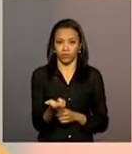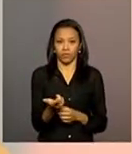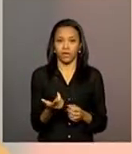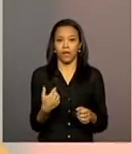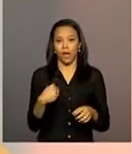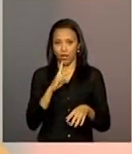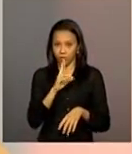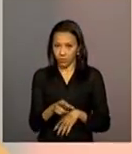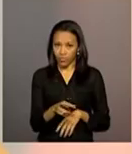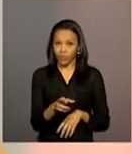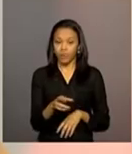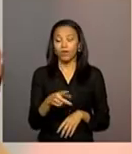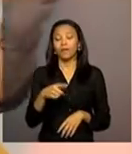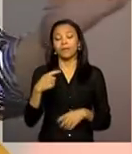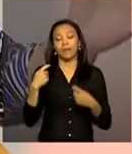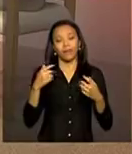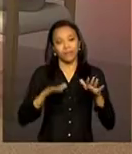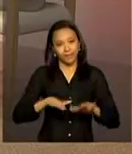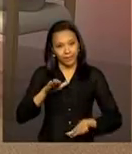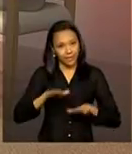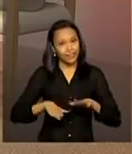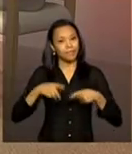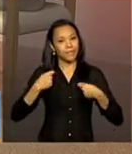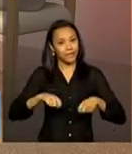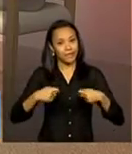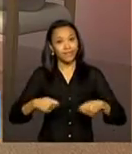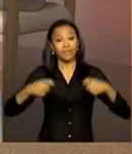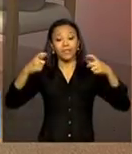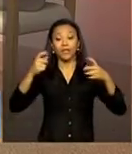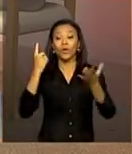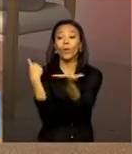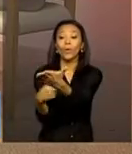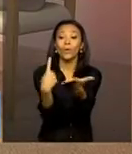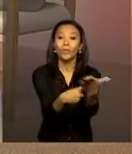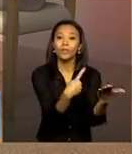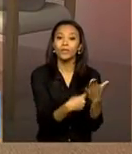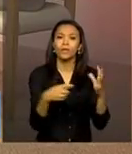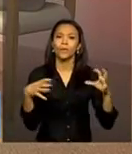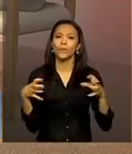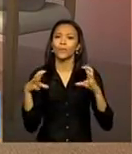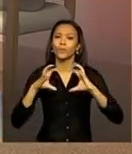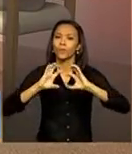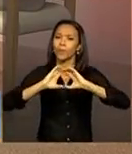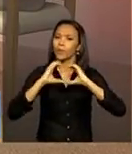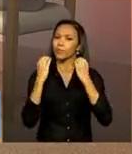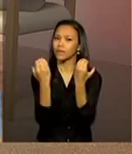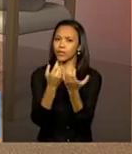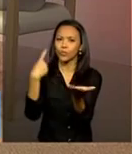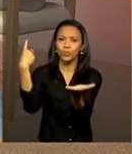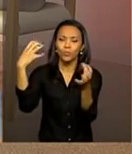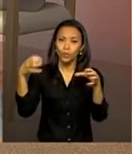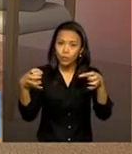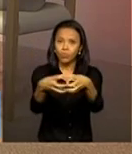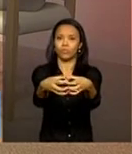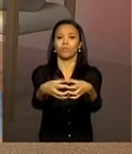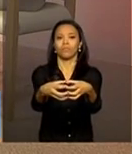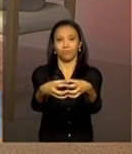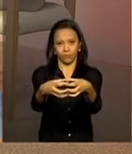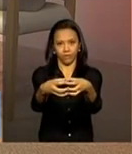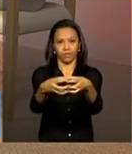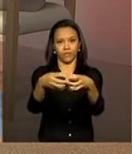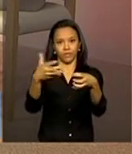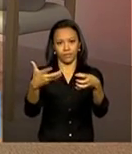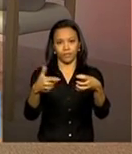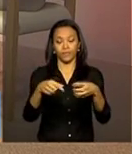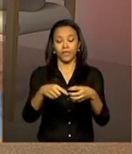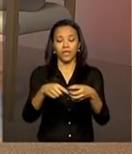eh às vezes trabalhos grupais a a ações comunitárias na própria praça né e o trabalho